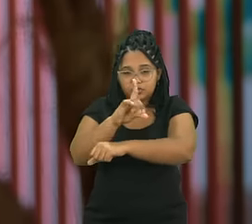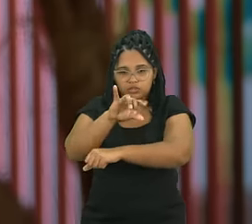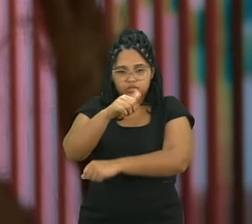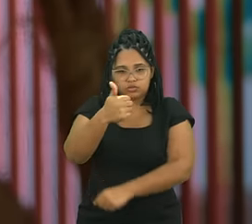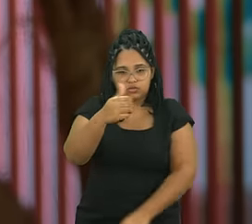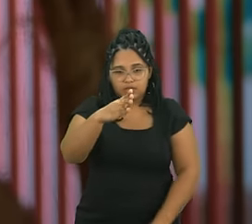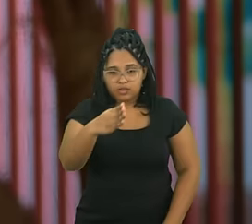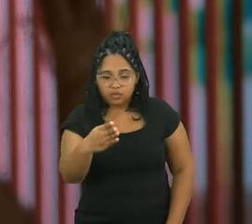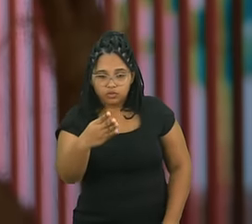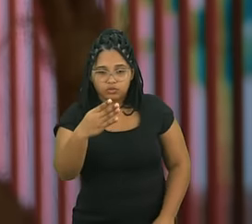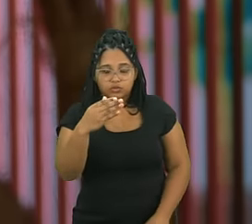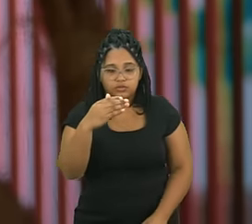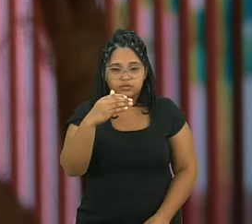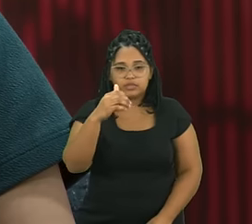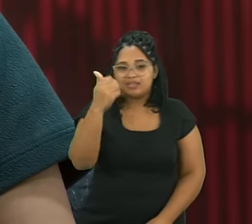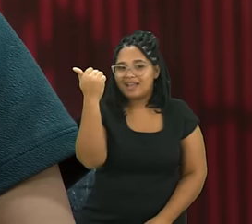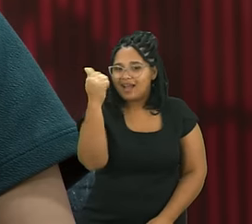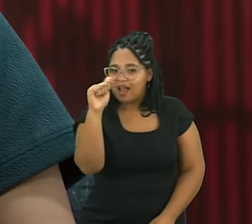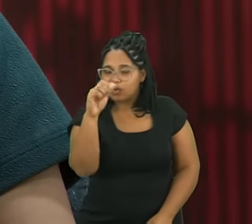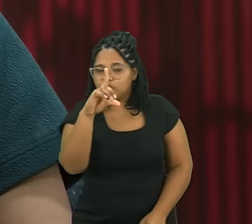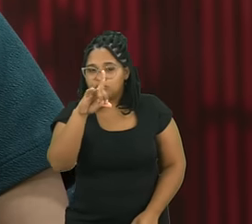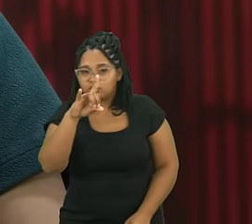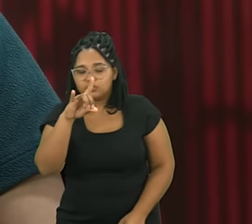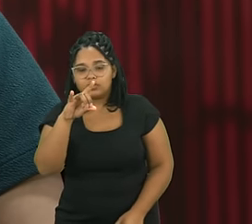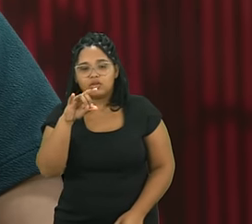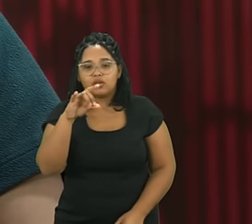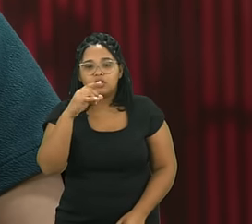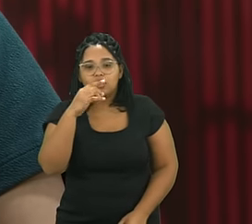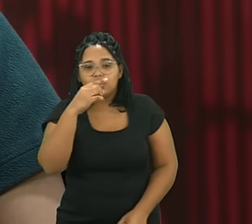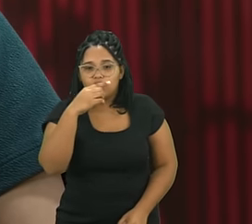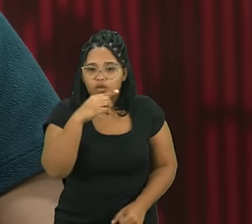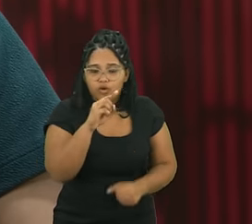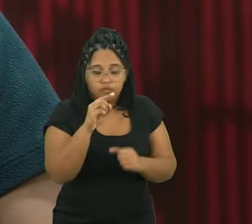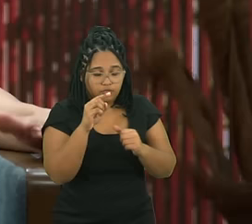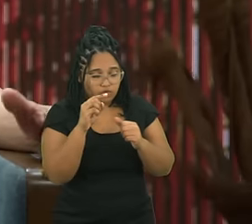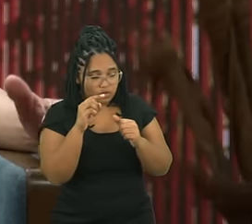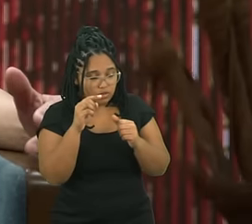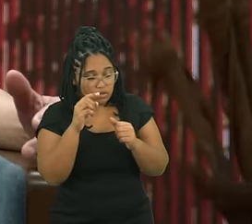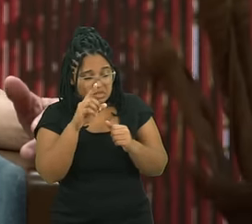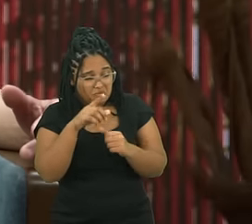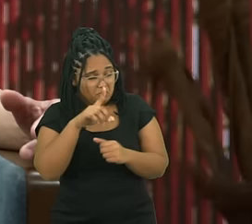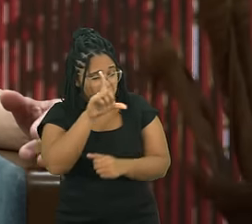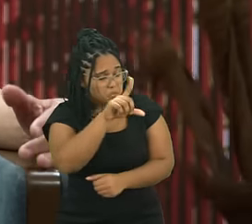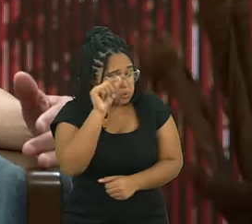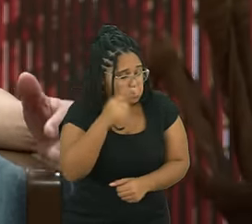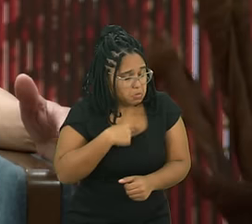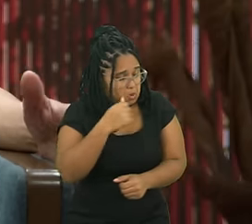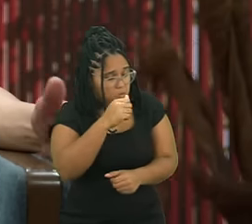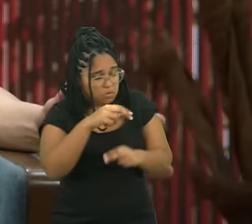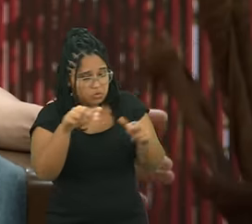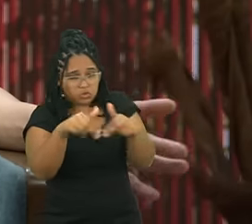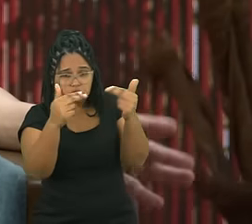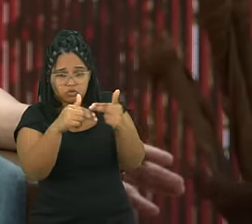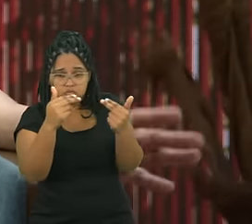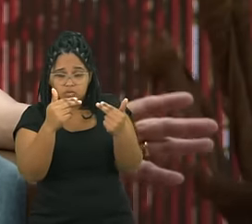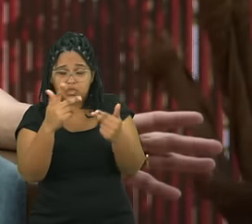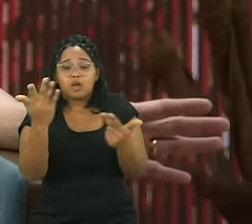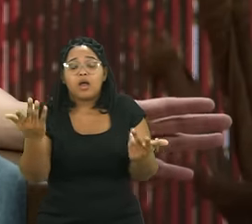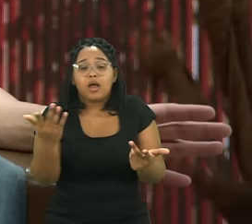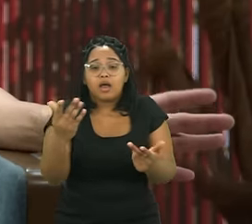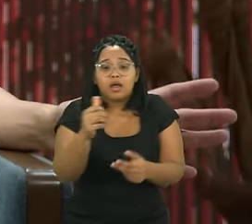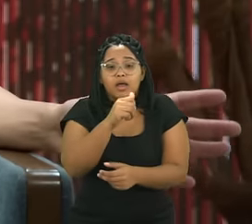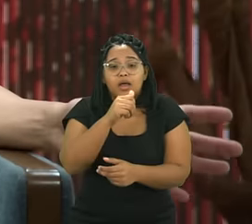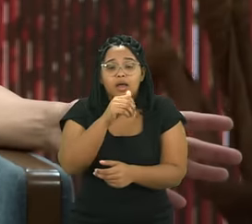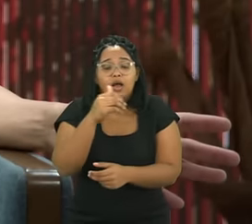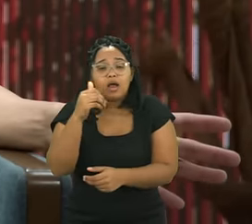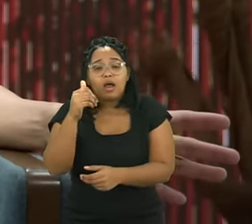de agosto de 2021, fui trabalhar, estava escalada para uma determinada cirurgia. Logo em seguida, a minha enfermeira me chama e fala, Leilma,